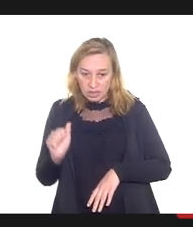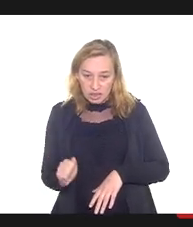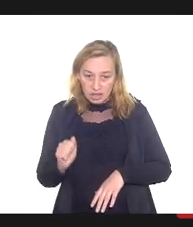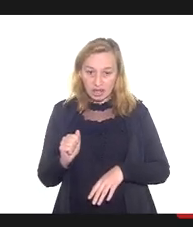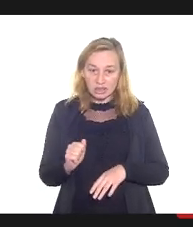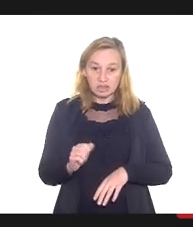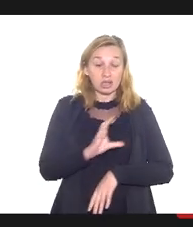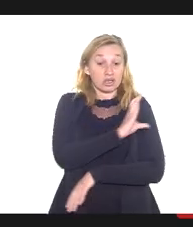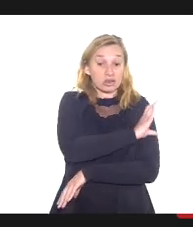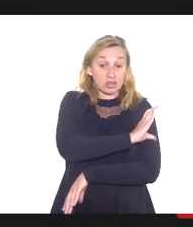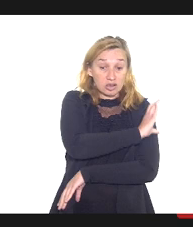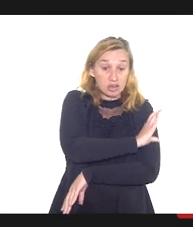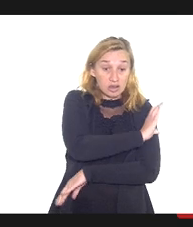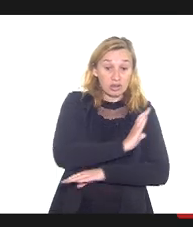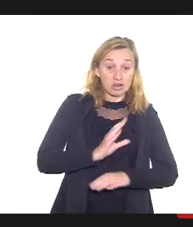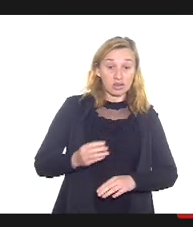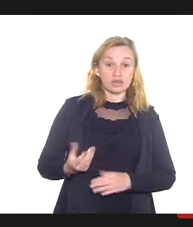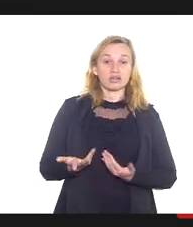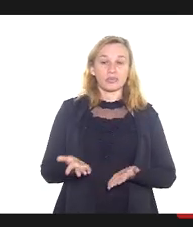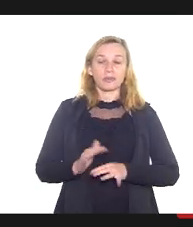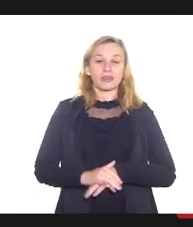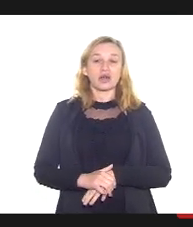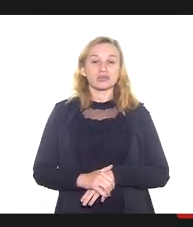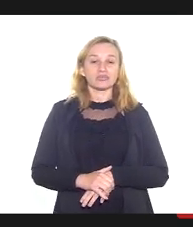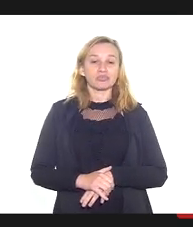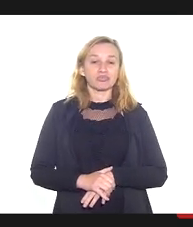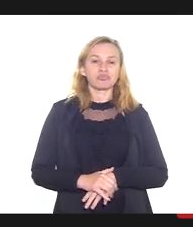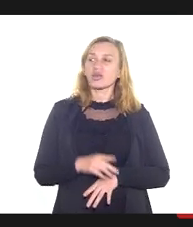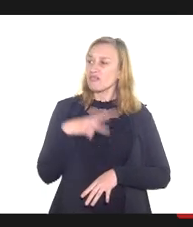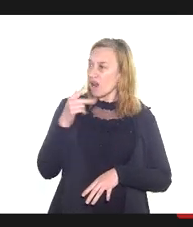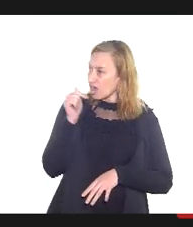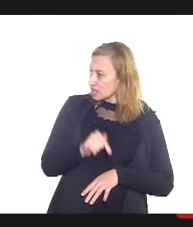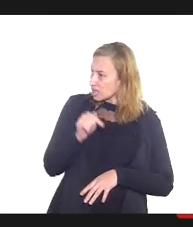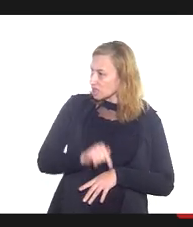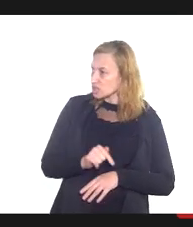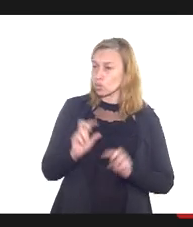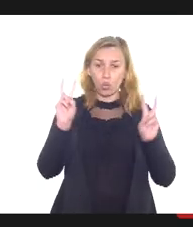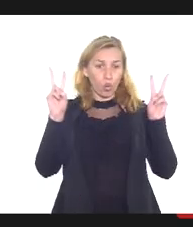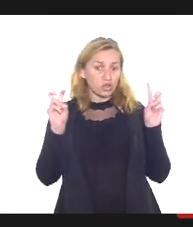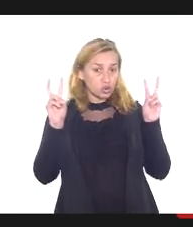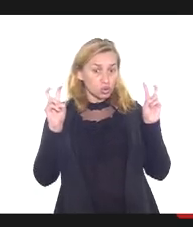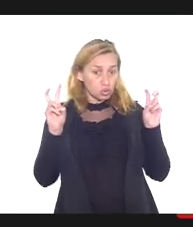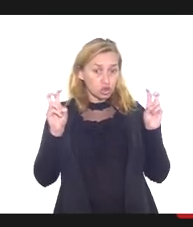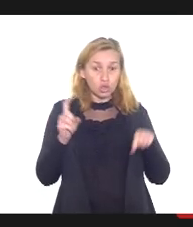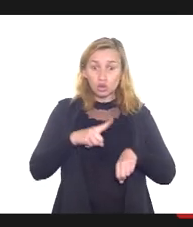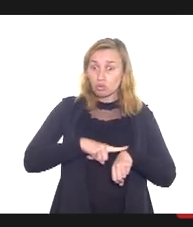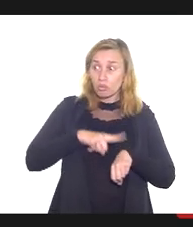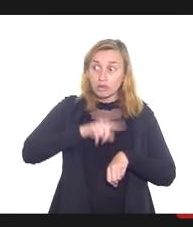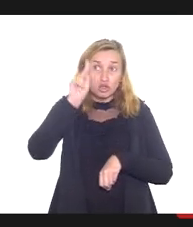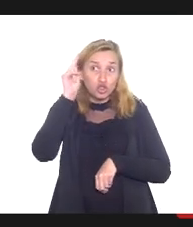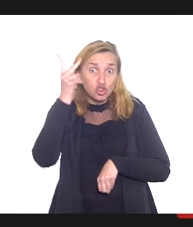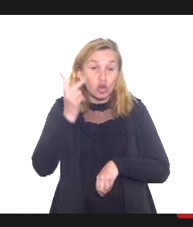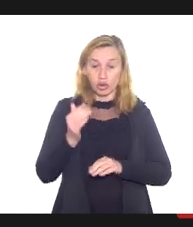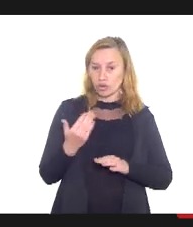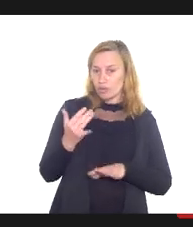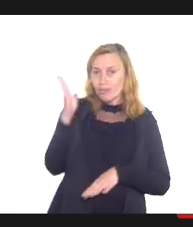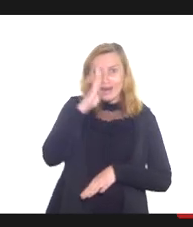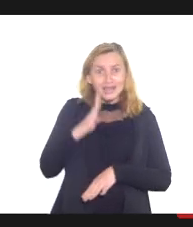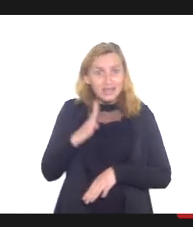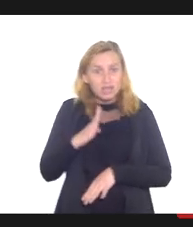Campos Goytacazes. Foi situado aqui, né, sobre a questão do momento histórico que o